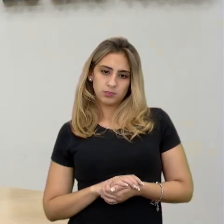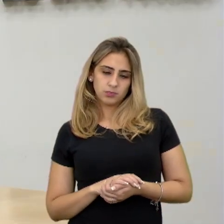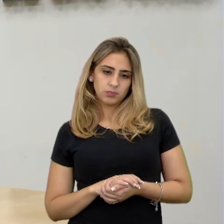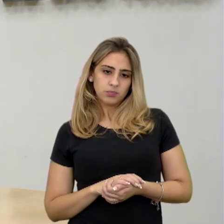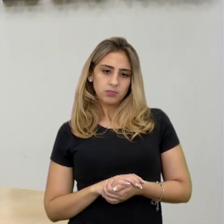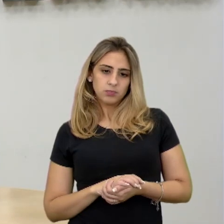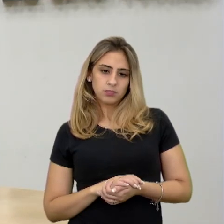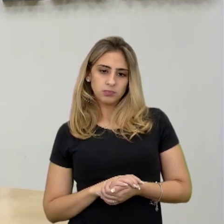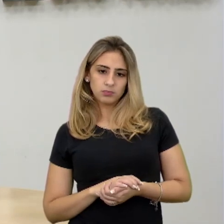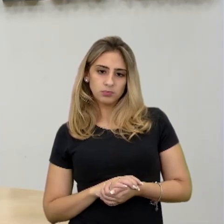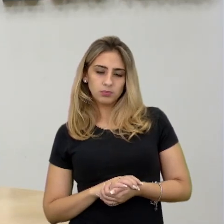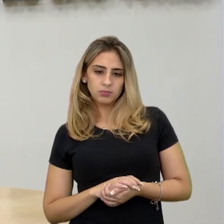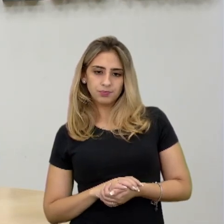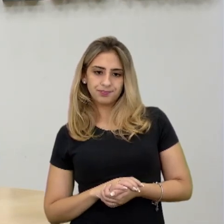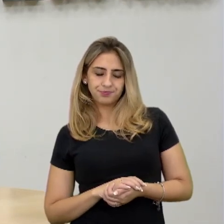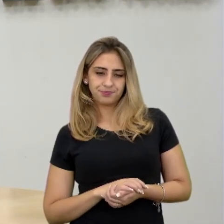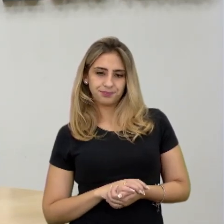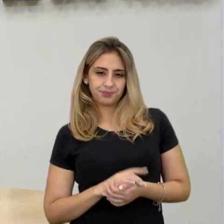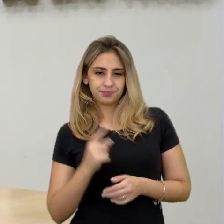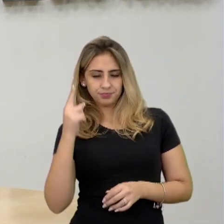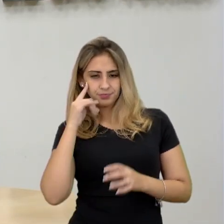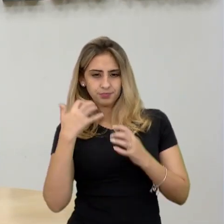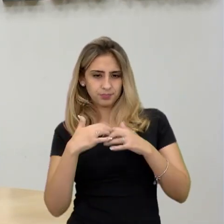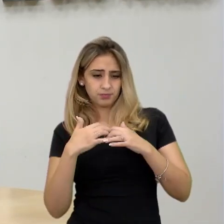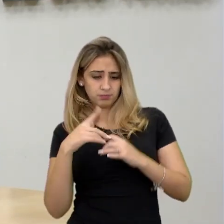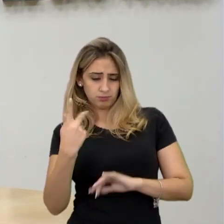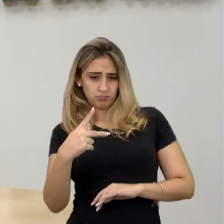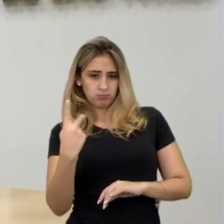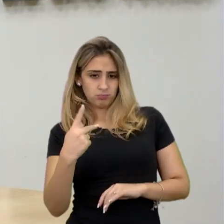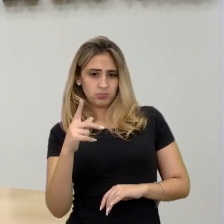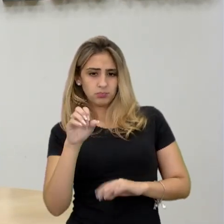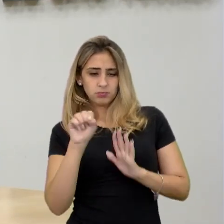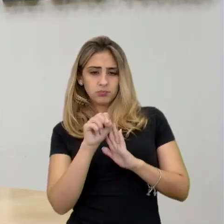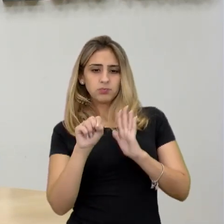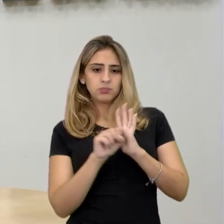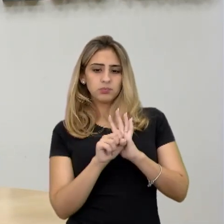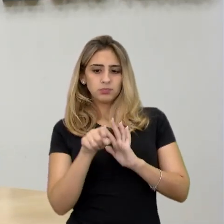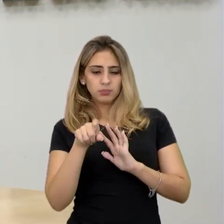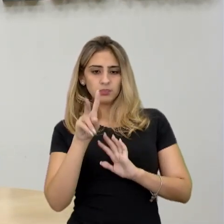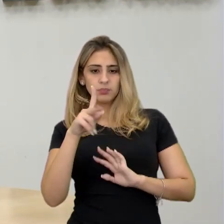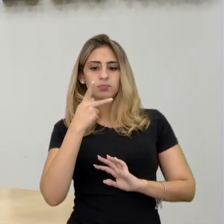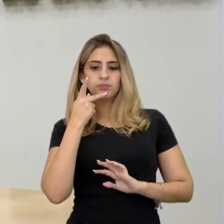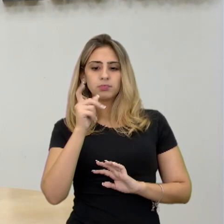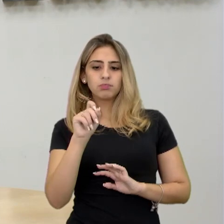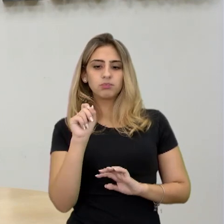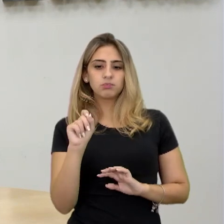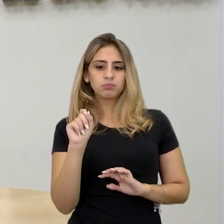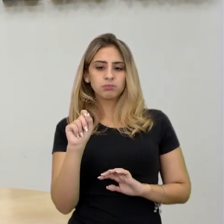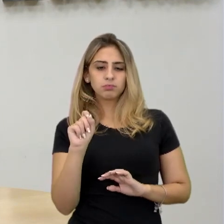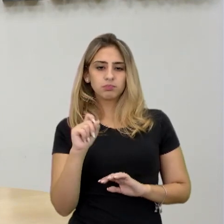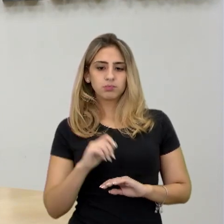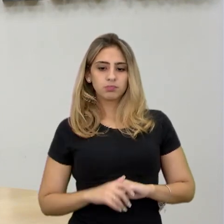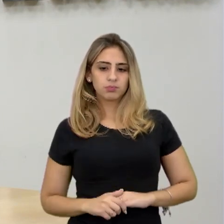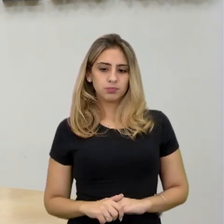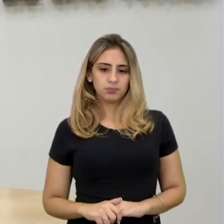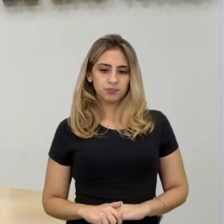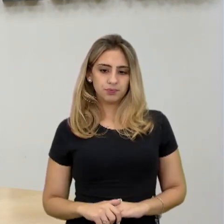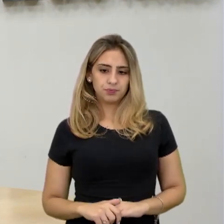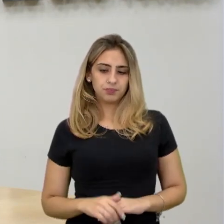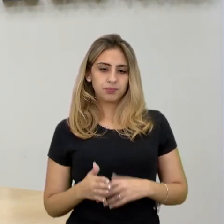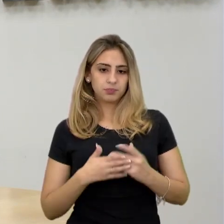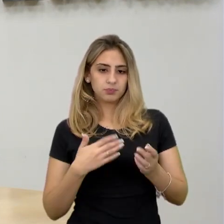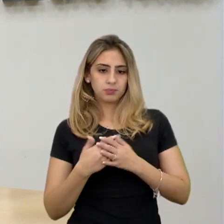esse pedacinho, um pensador, vocês perceberam, no século XIX, ele vai dizer que